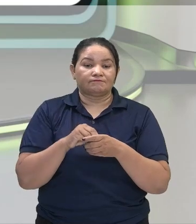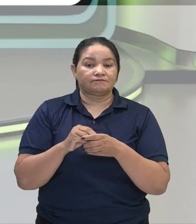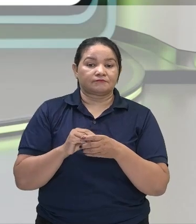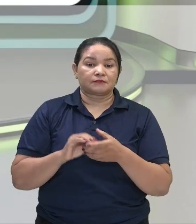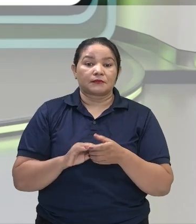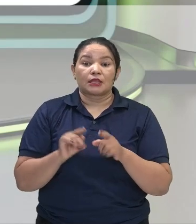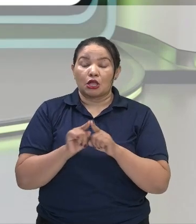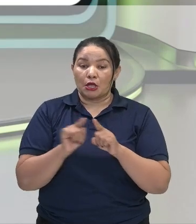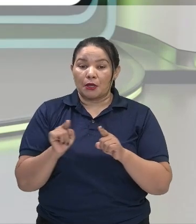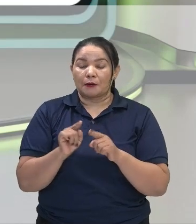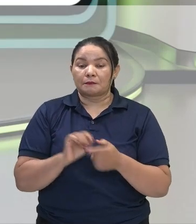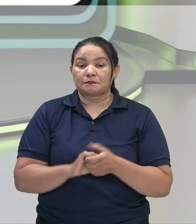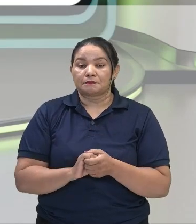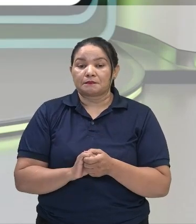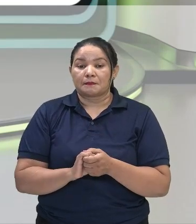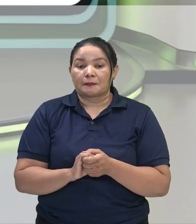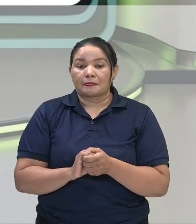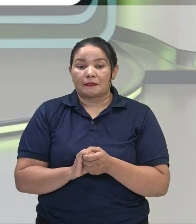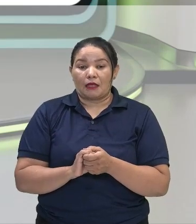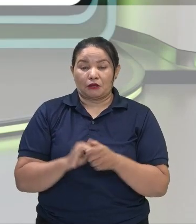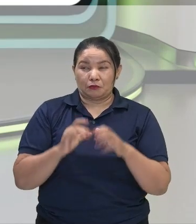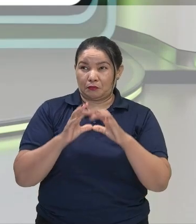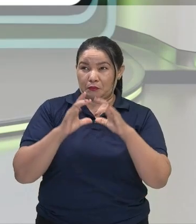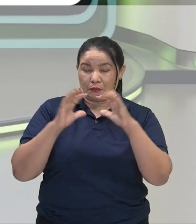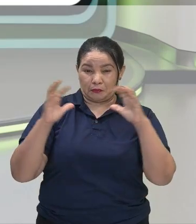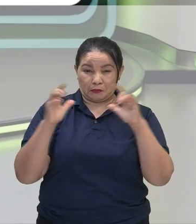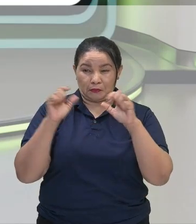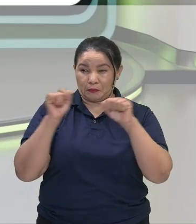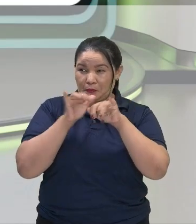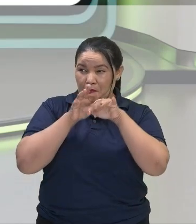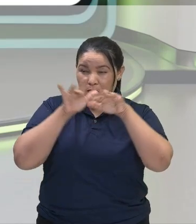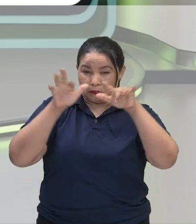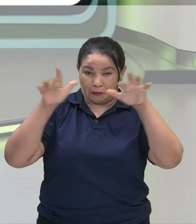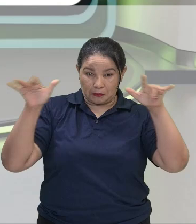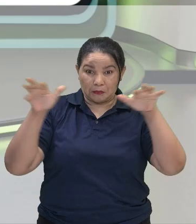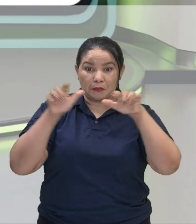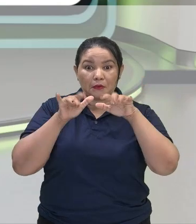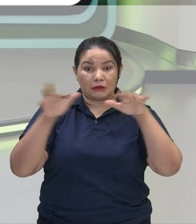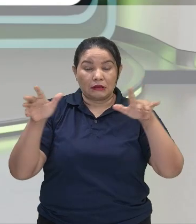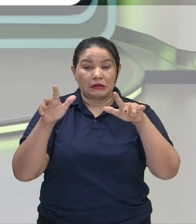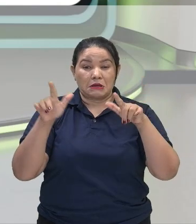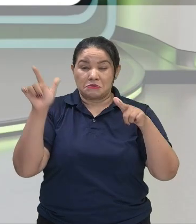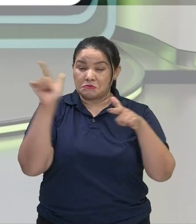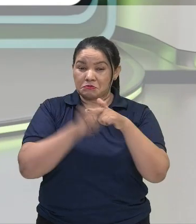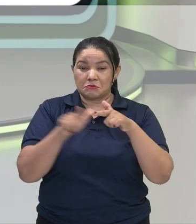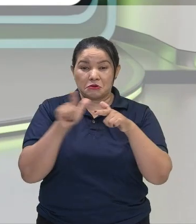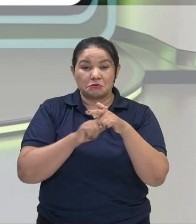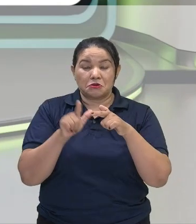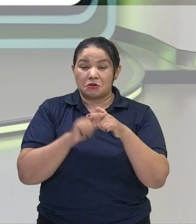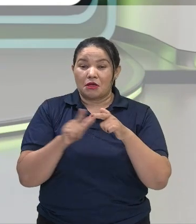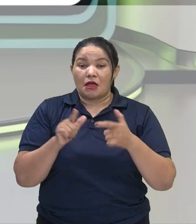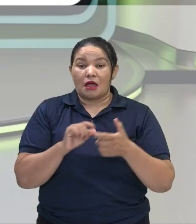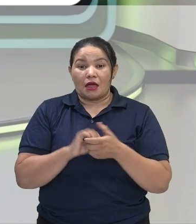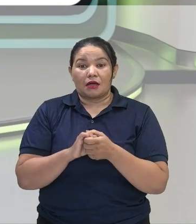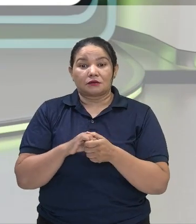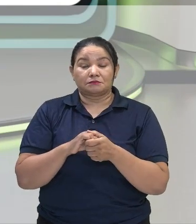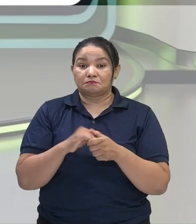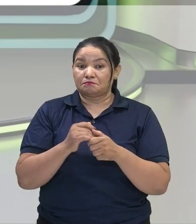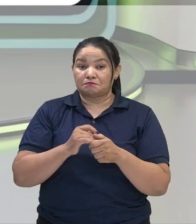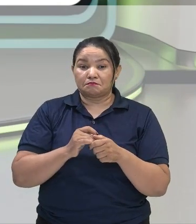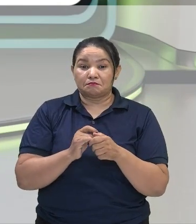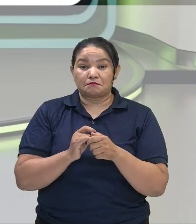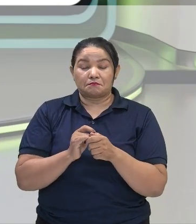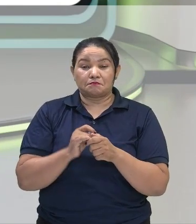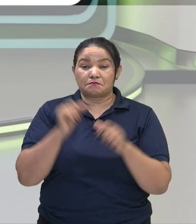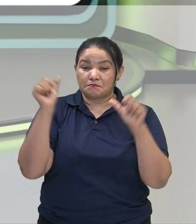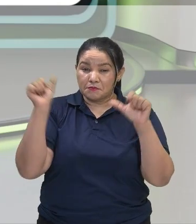nuvem radioativa, ela liberou 400 vezes mais radiação, né, do que a bomba de Hiroshima. Então, para você ver